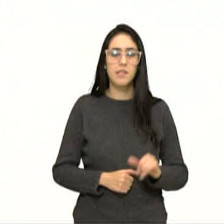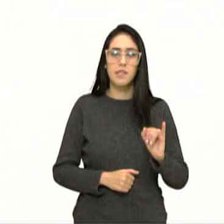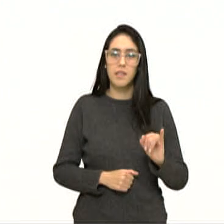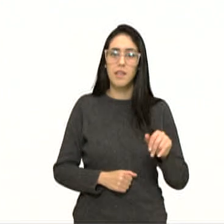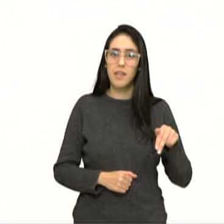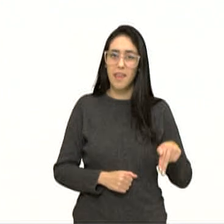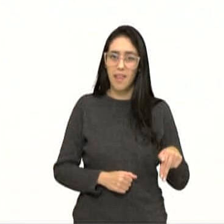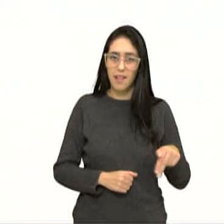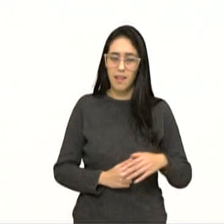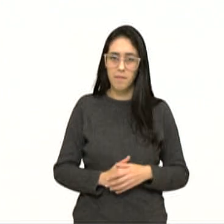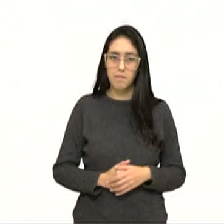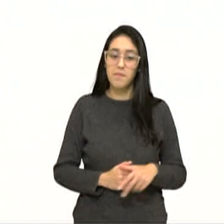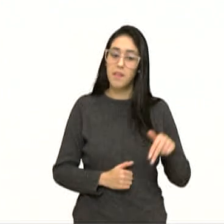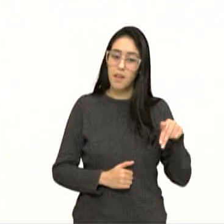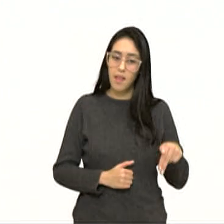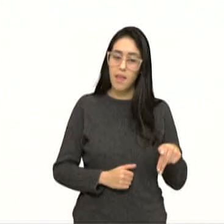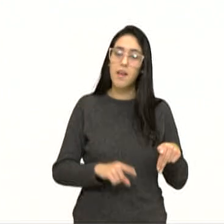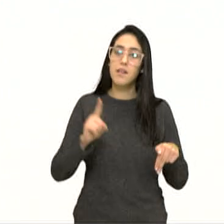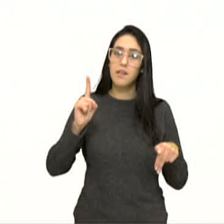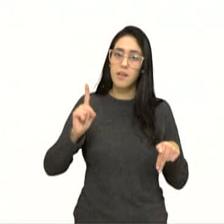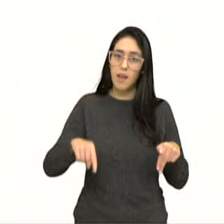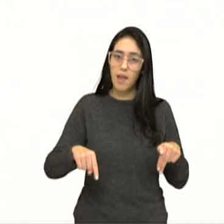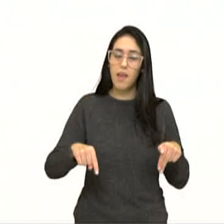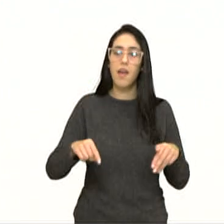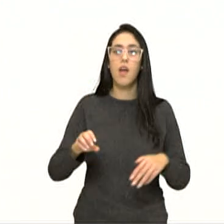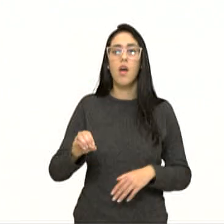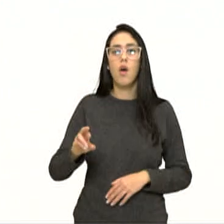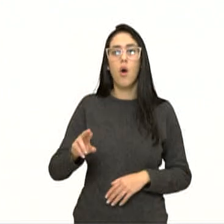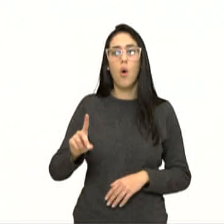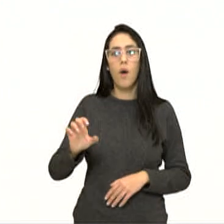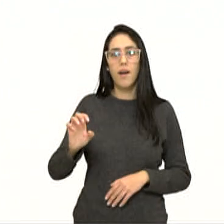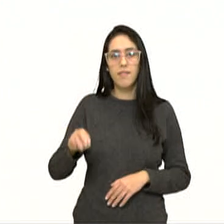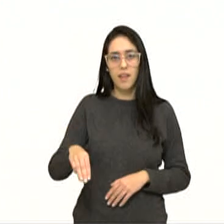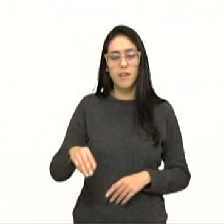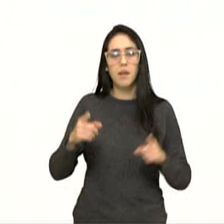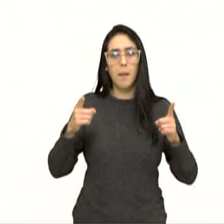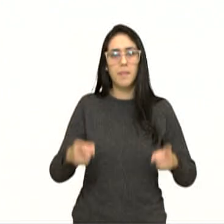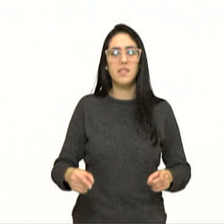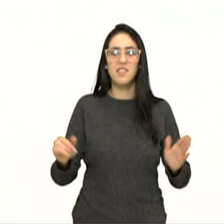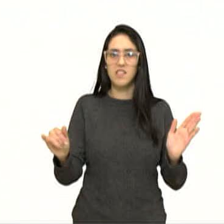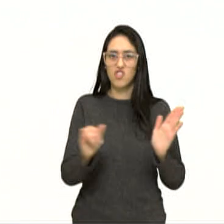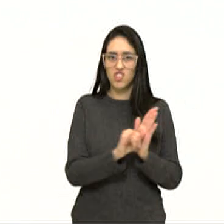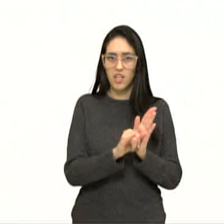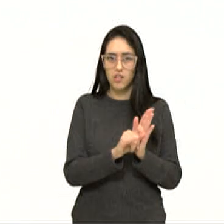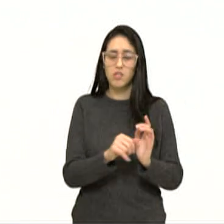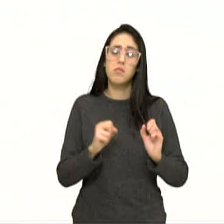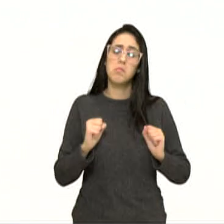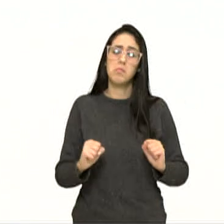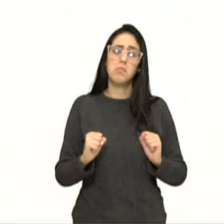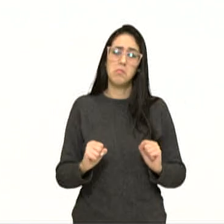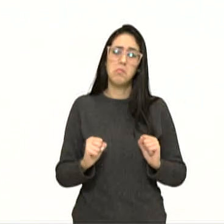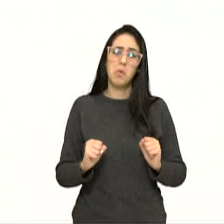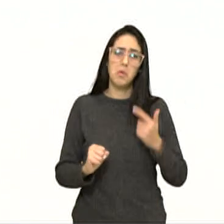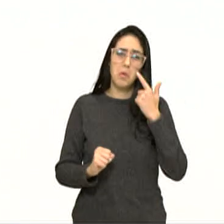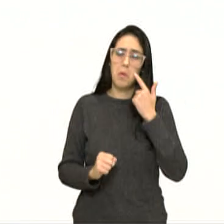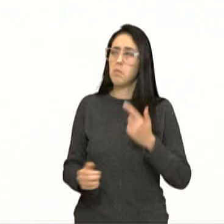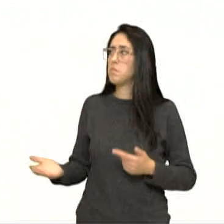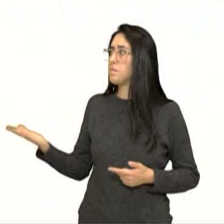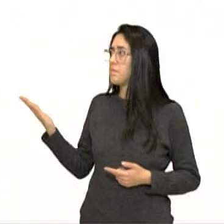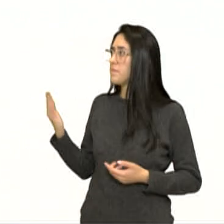N representa a ordem da matriz identidade. Uma matriz identidade pode ser definida do seguinte